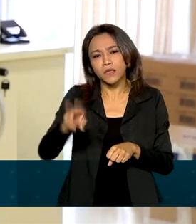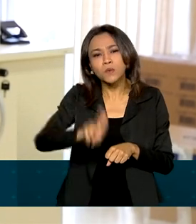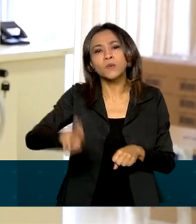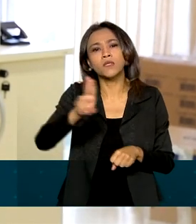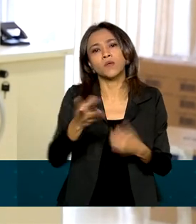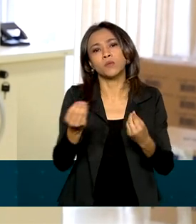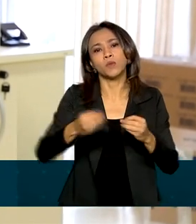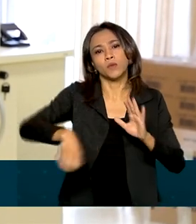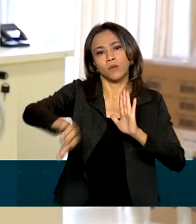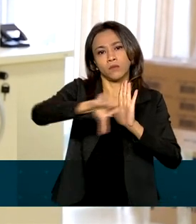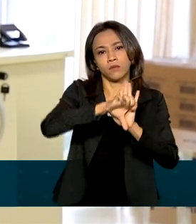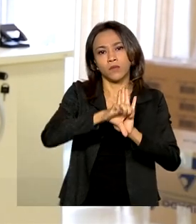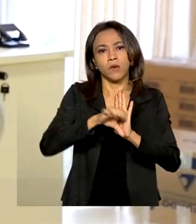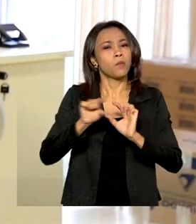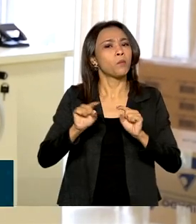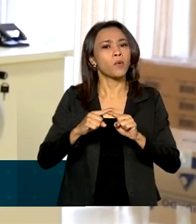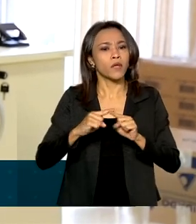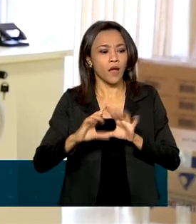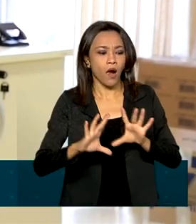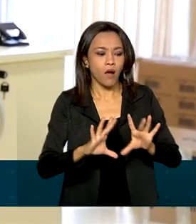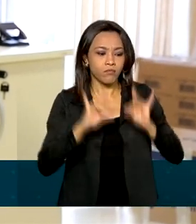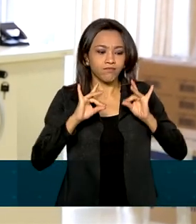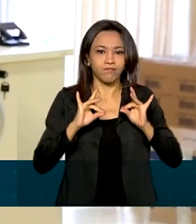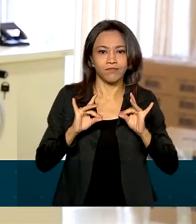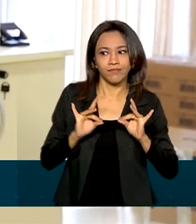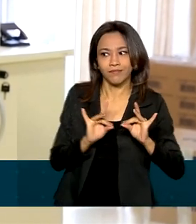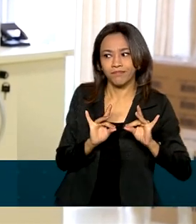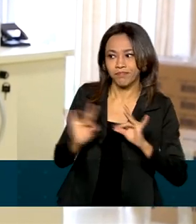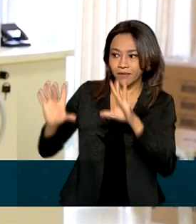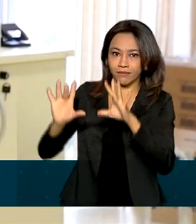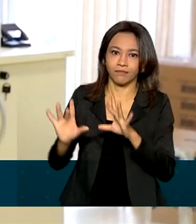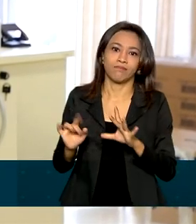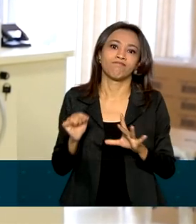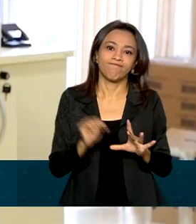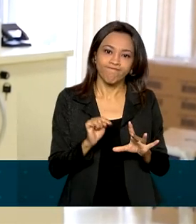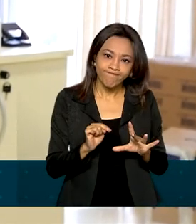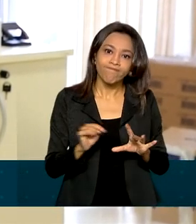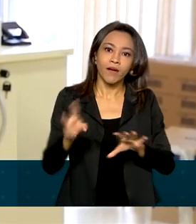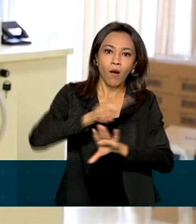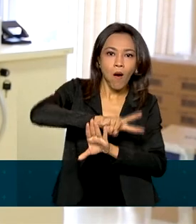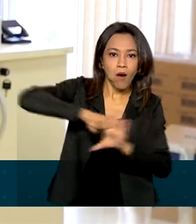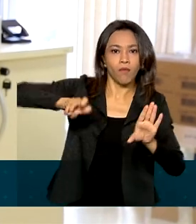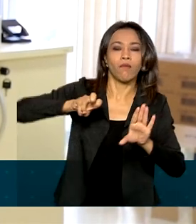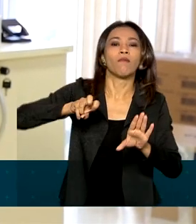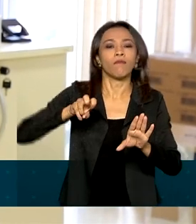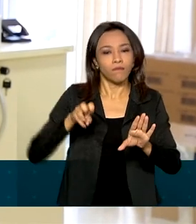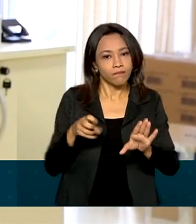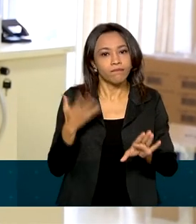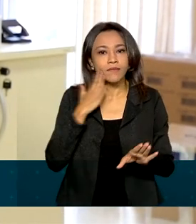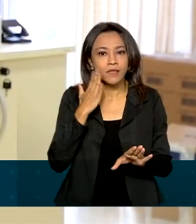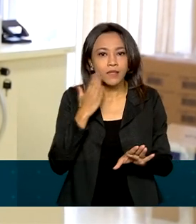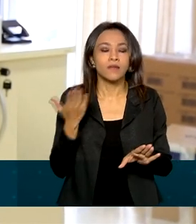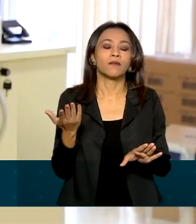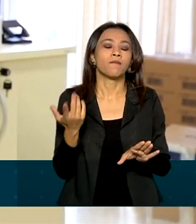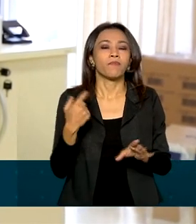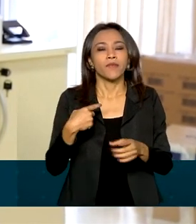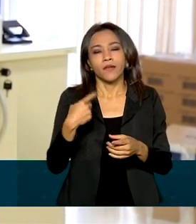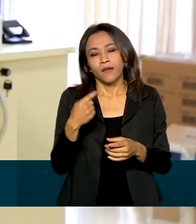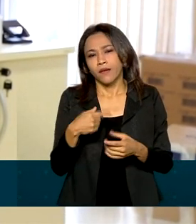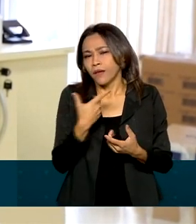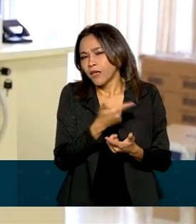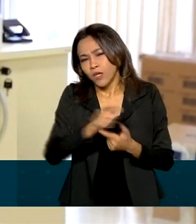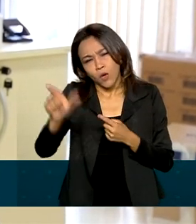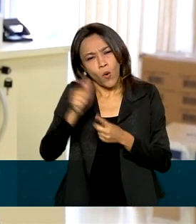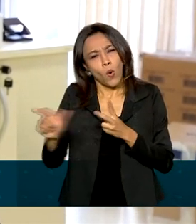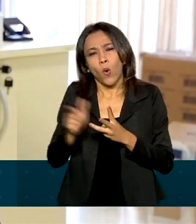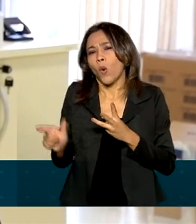questão de clonagem de aparelhos telefônicos e também para fraudes econômicas né estelionato e